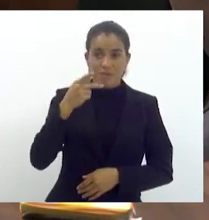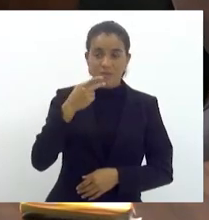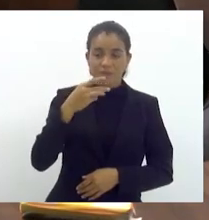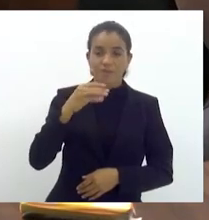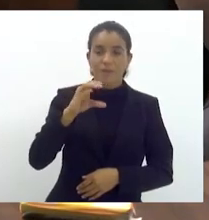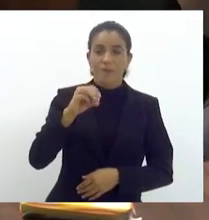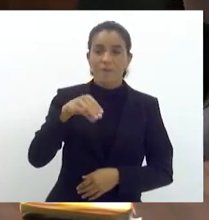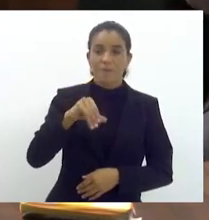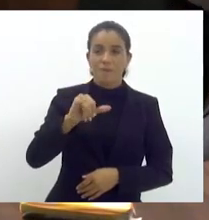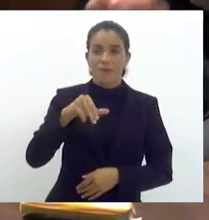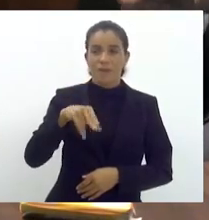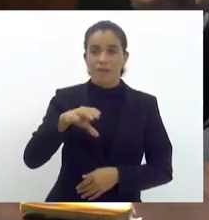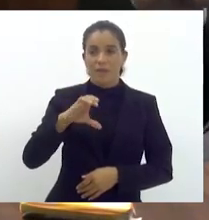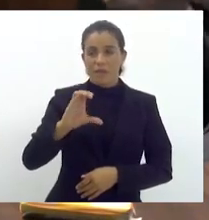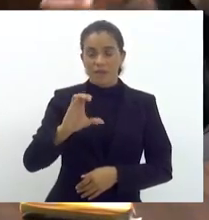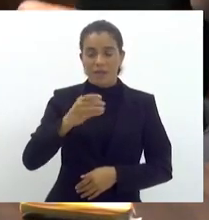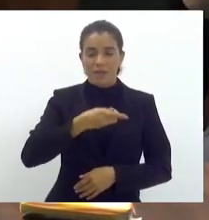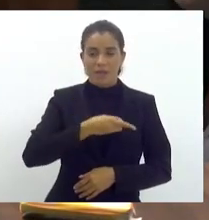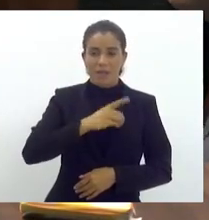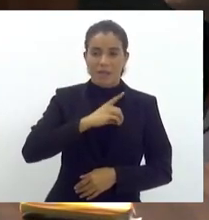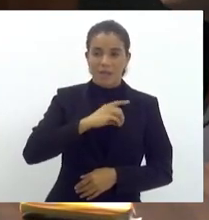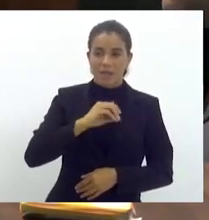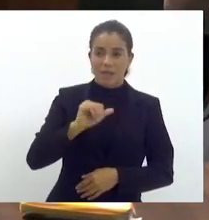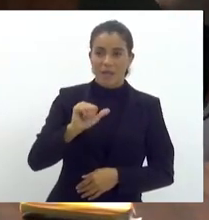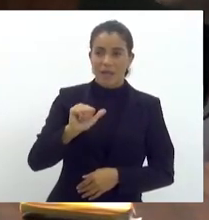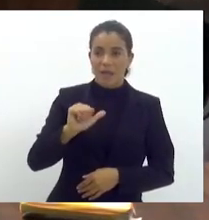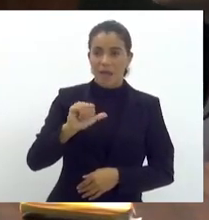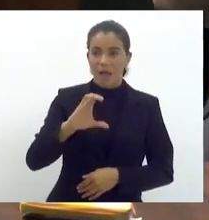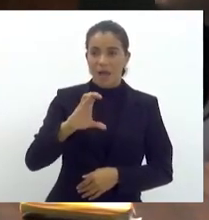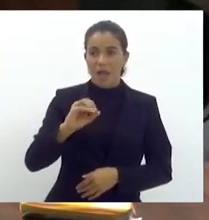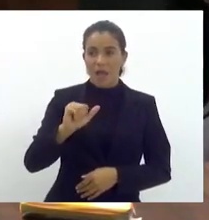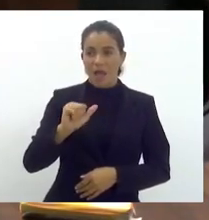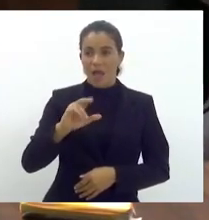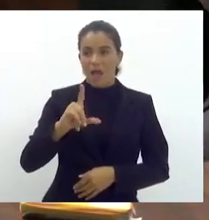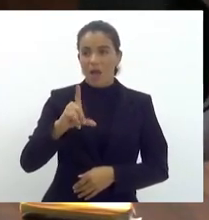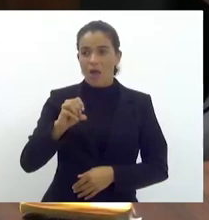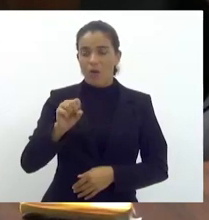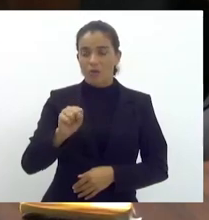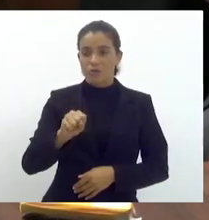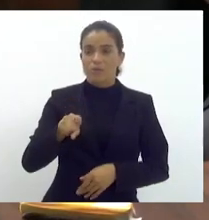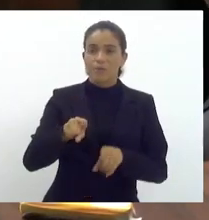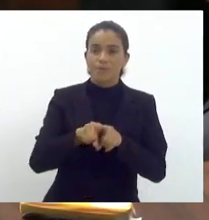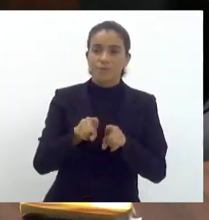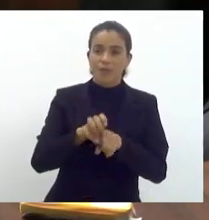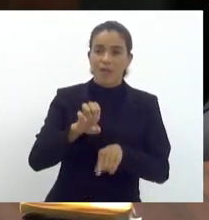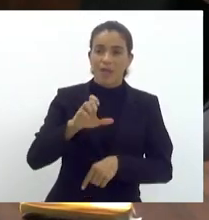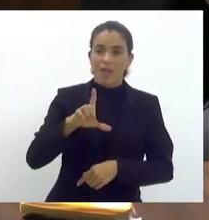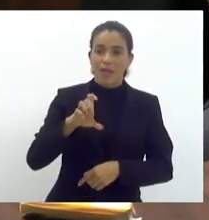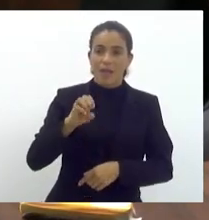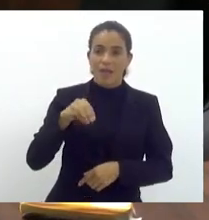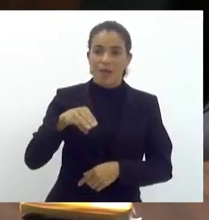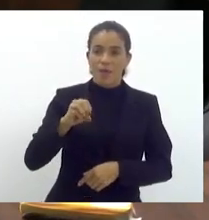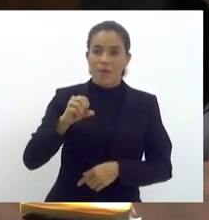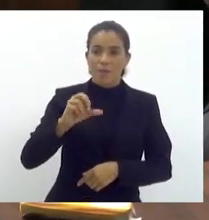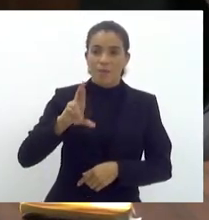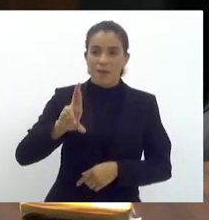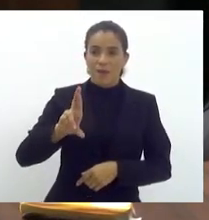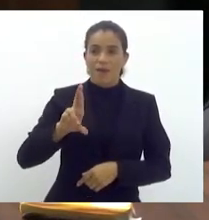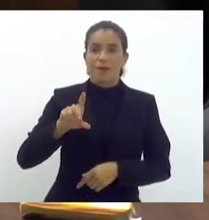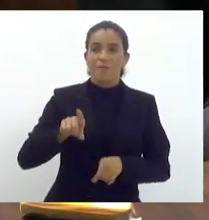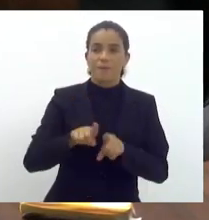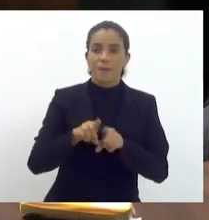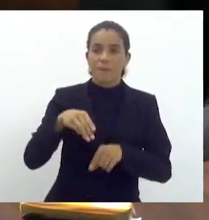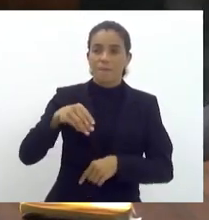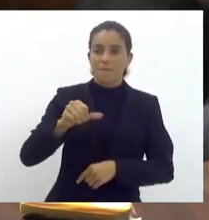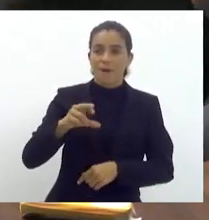Mickey delegado Carlos Augusto jalmir Júnior Eliomar Coelho Marcelo